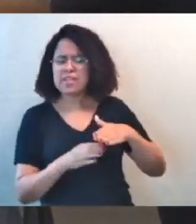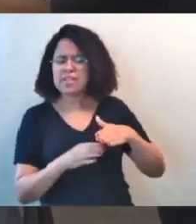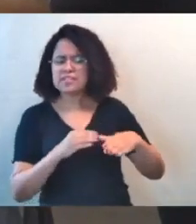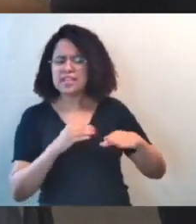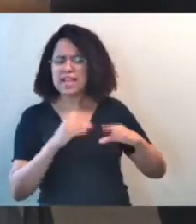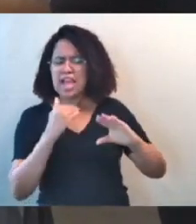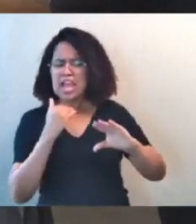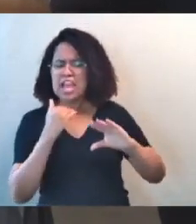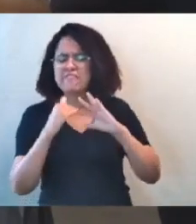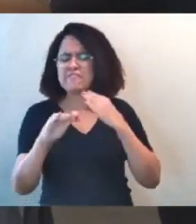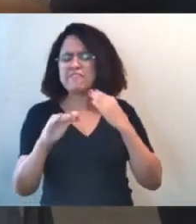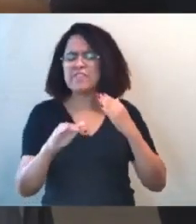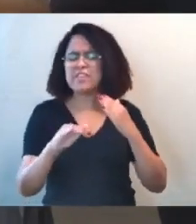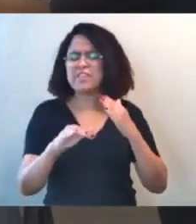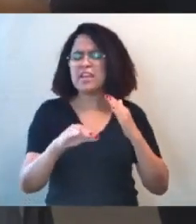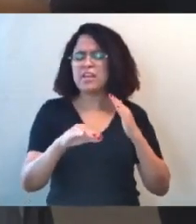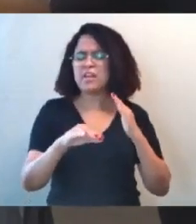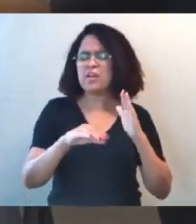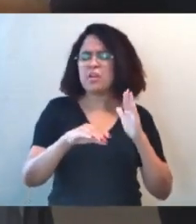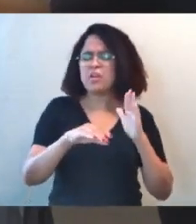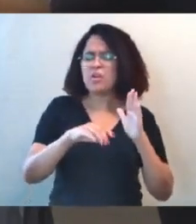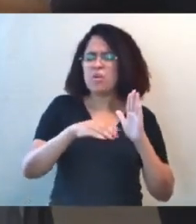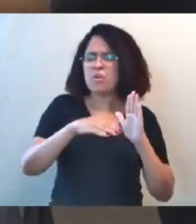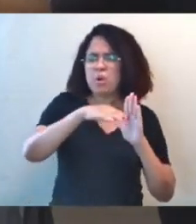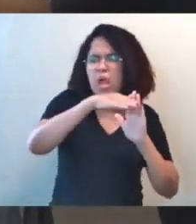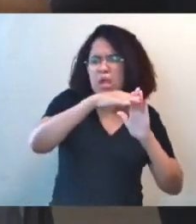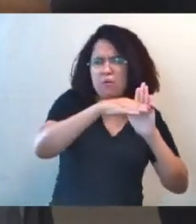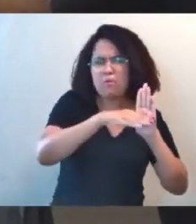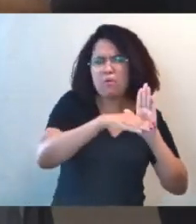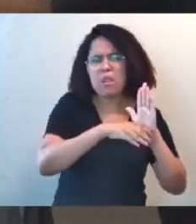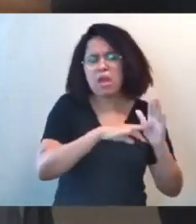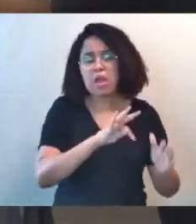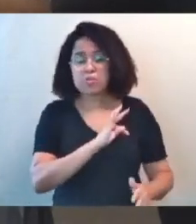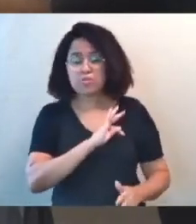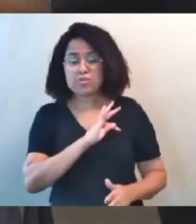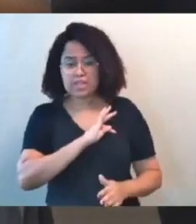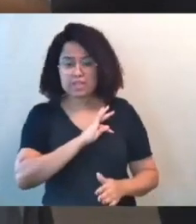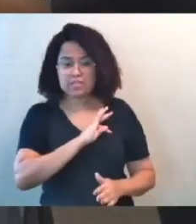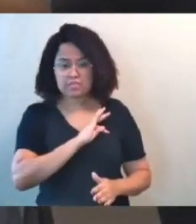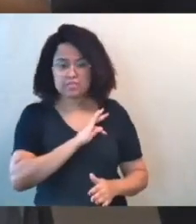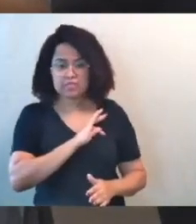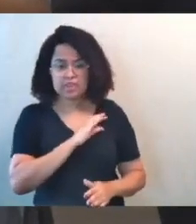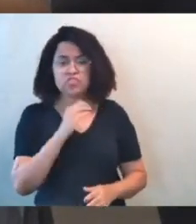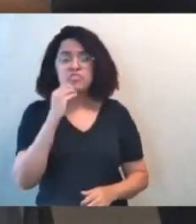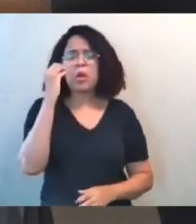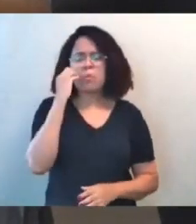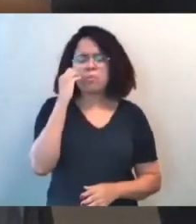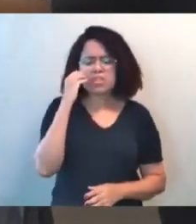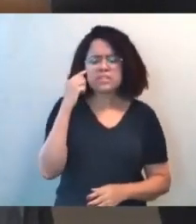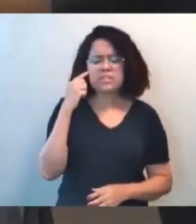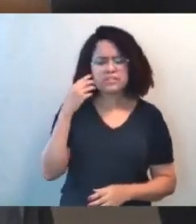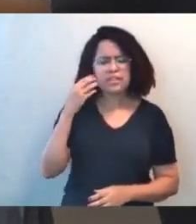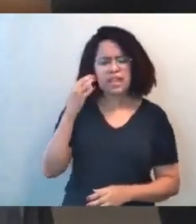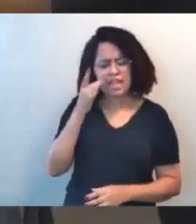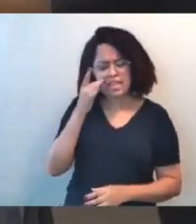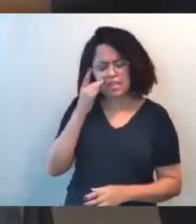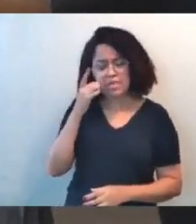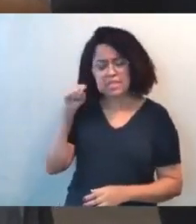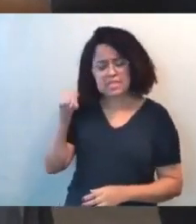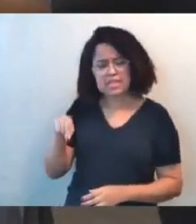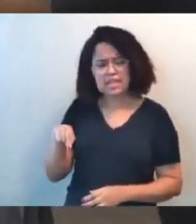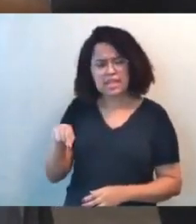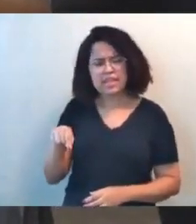não é solucionado. Falo com o senhor que eu já presenciei isso na ponta. Um veículo da própria aviação BH Leste estava